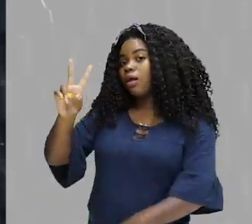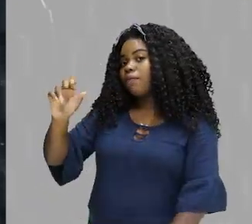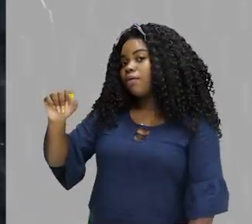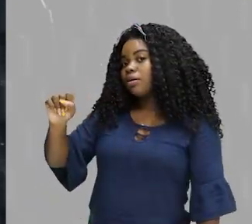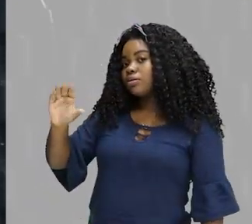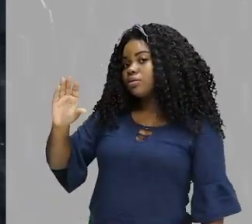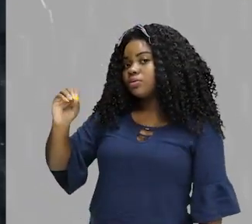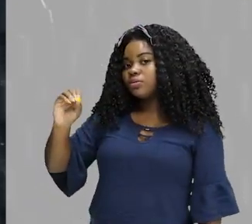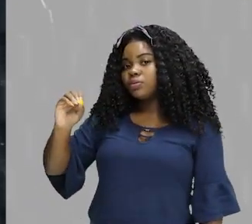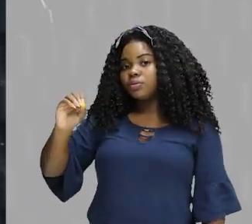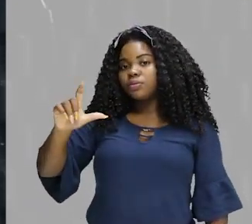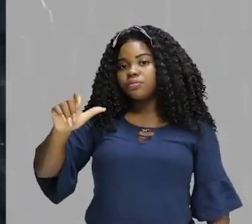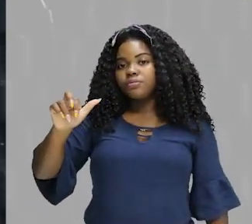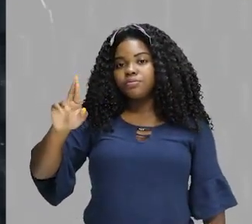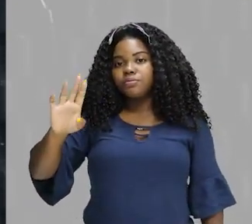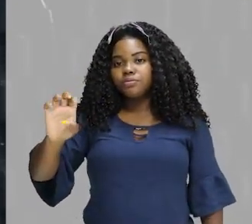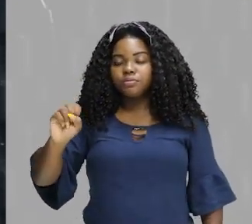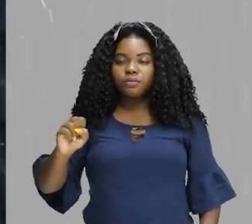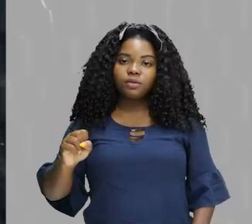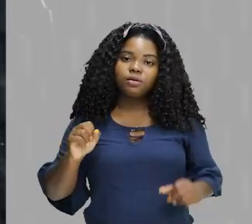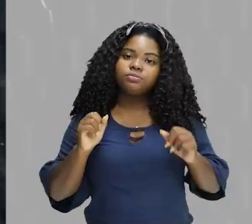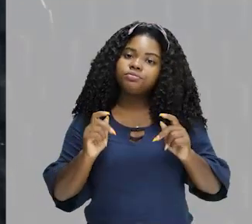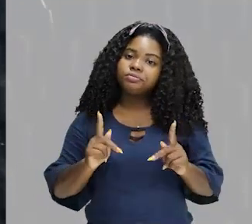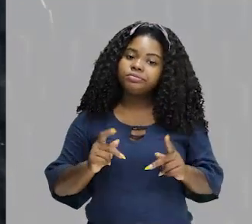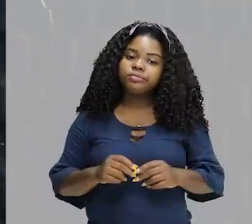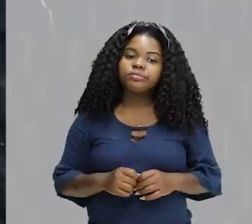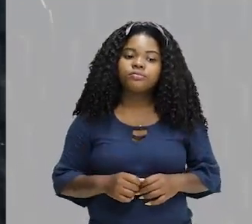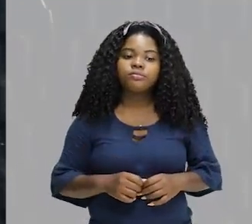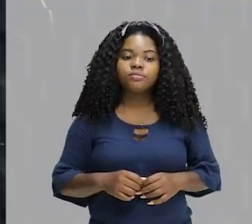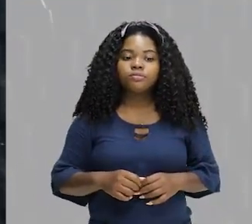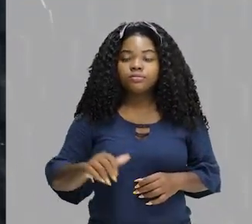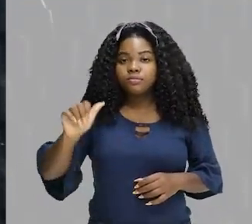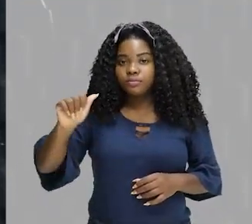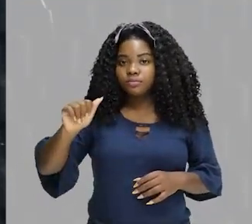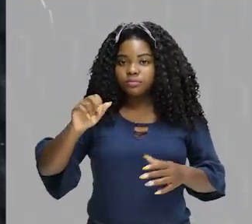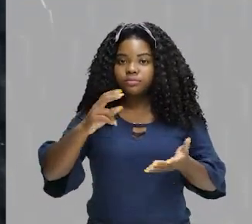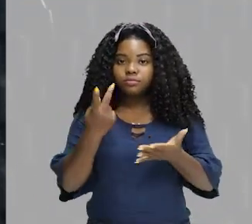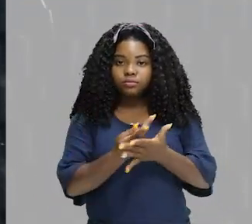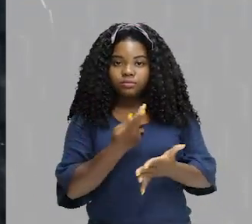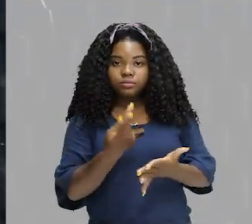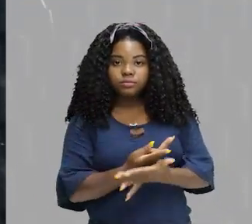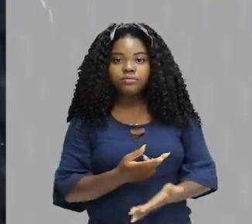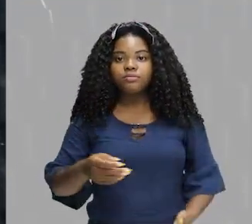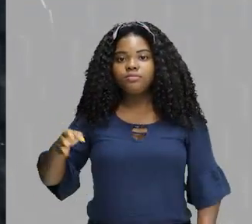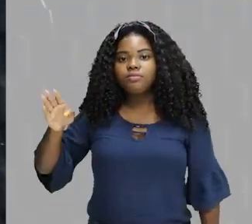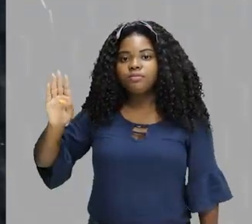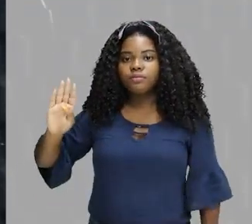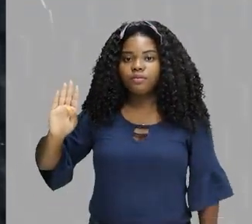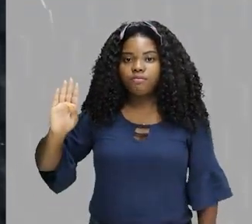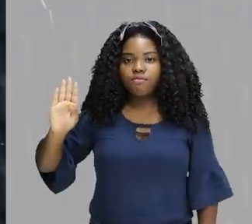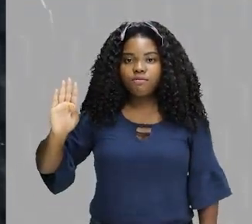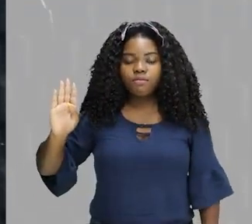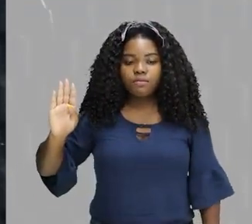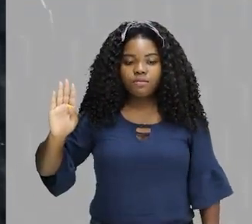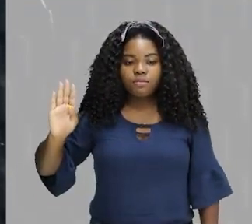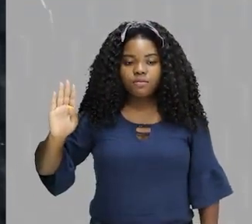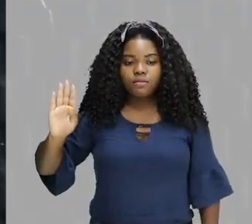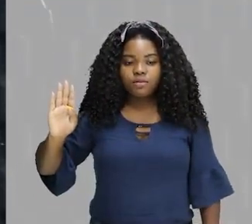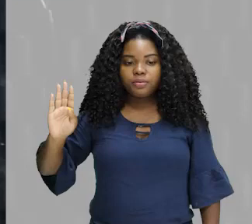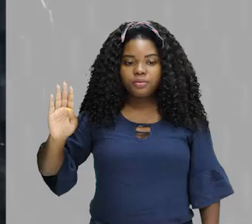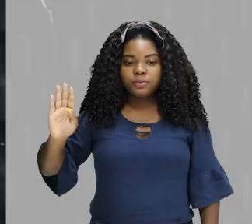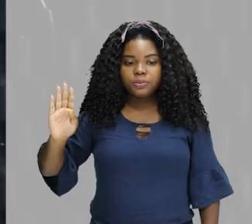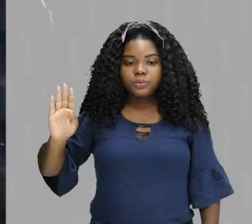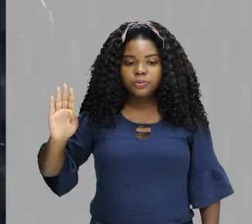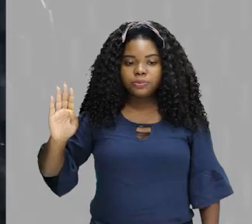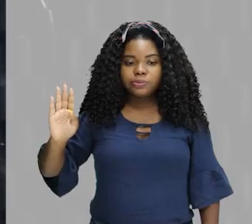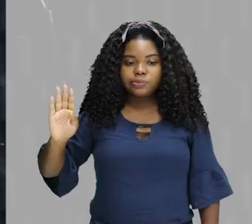presente nas gimnospermas e nem nas angiospermas. Então, a letra A está excluída. Letra B.